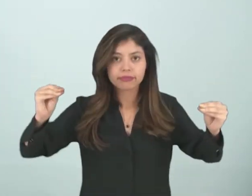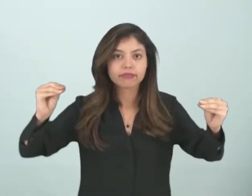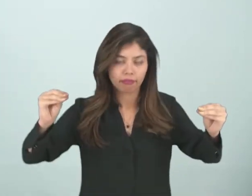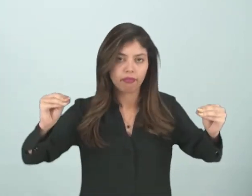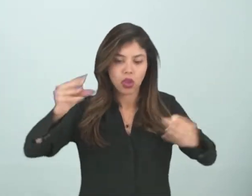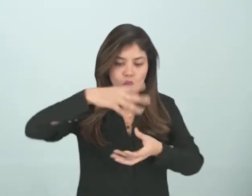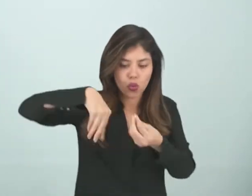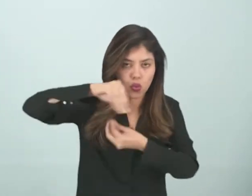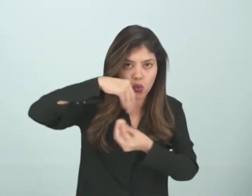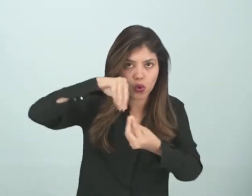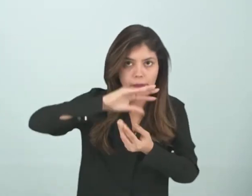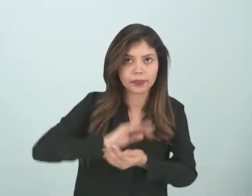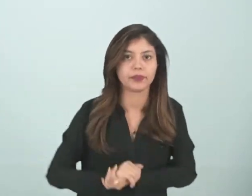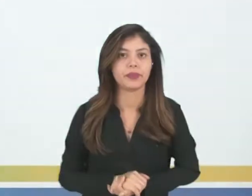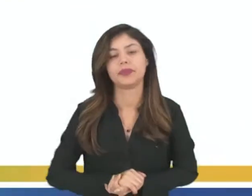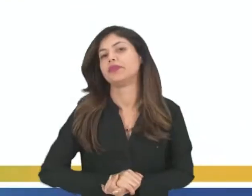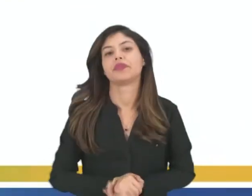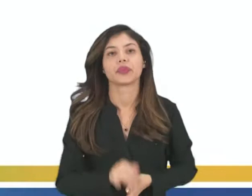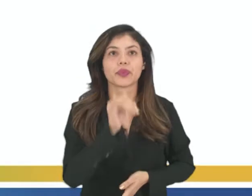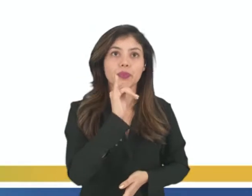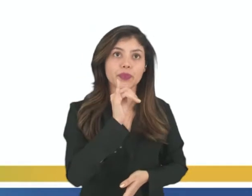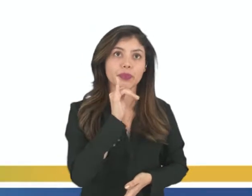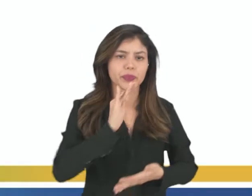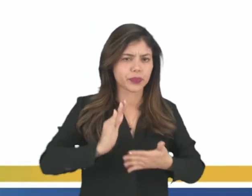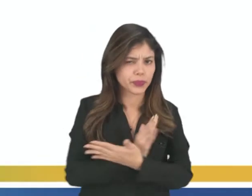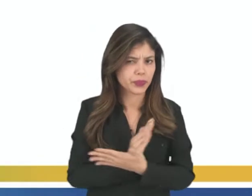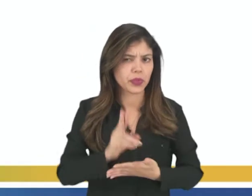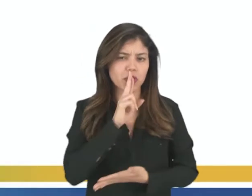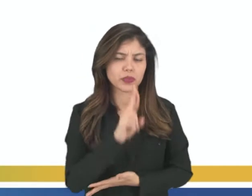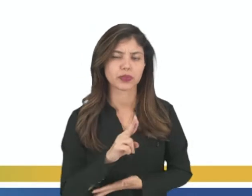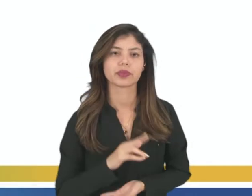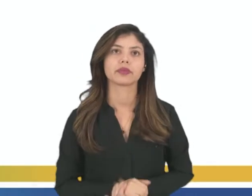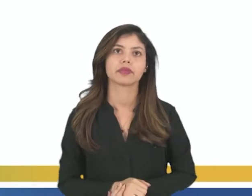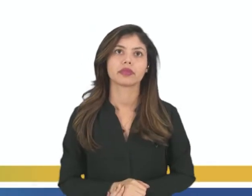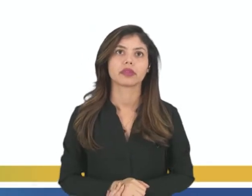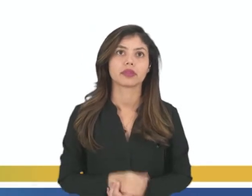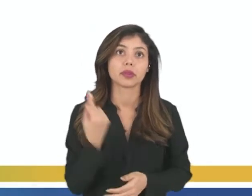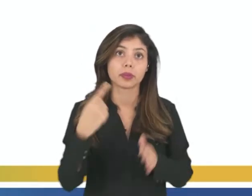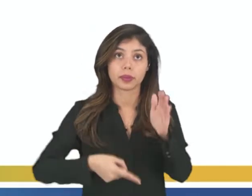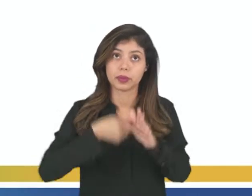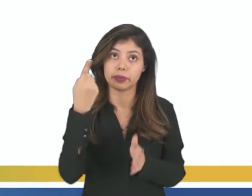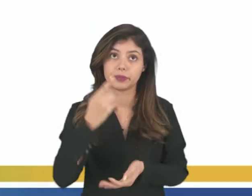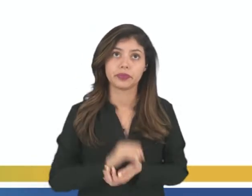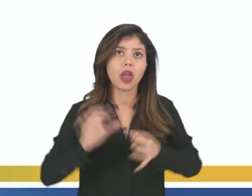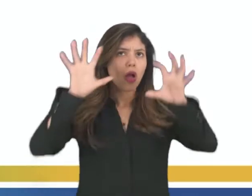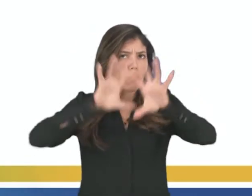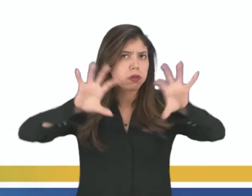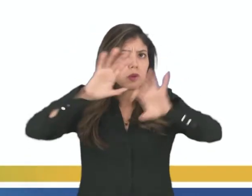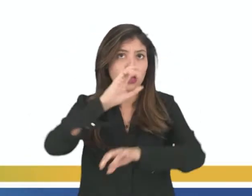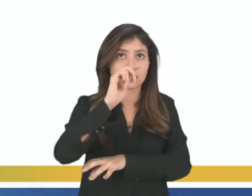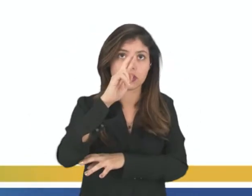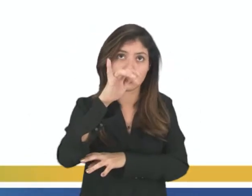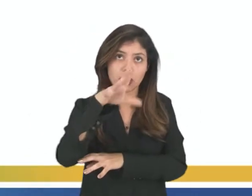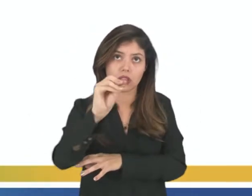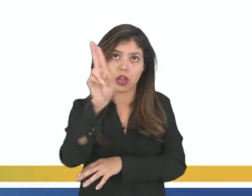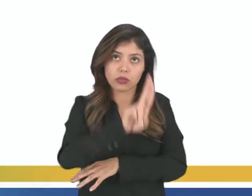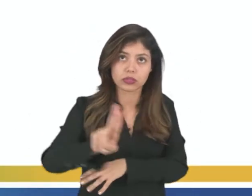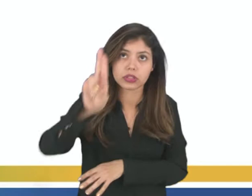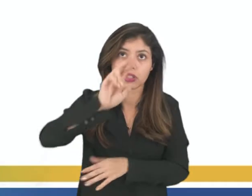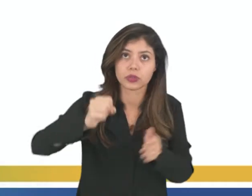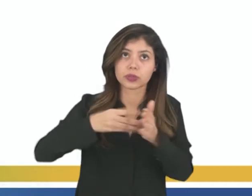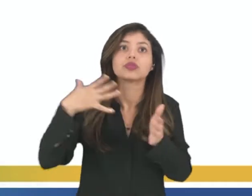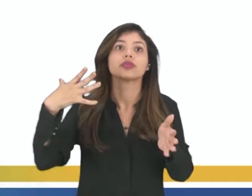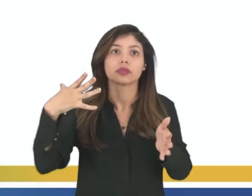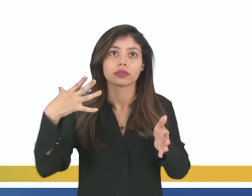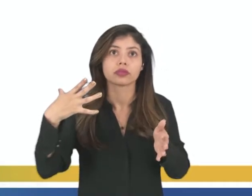um solvente. Vamos a alguns exemplos de cálculo de entalpia. Primeiro exemplo, o gás acetileno é muito utilizado em